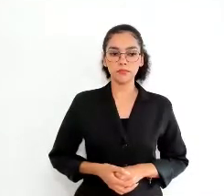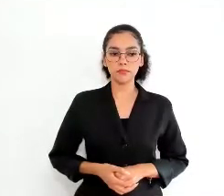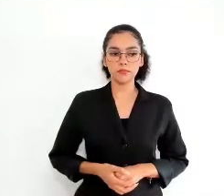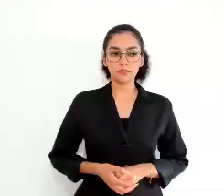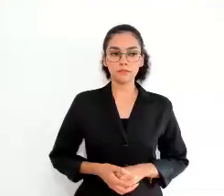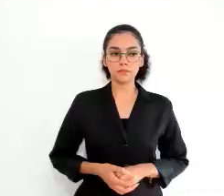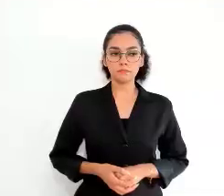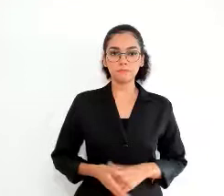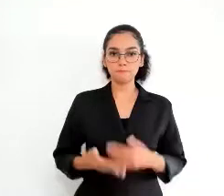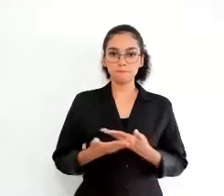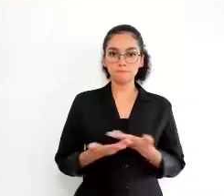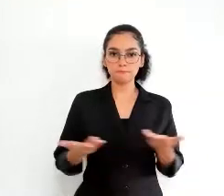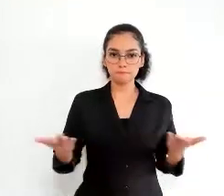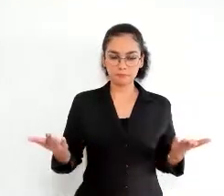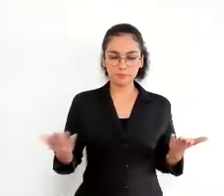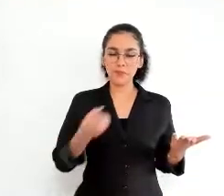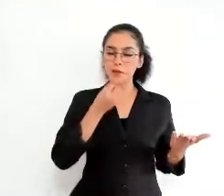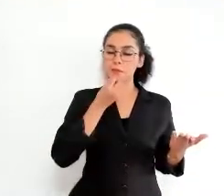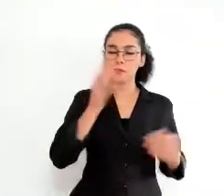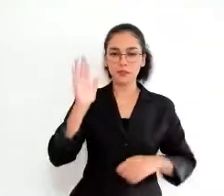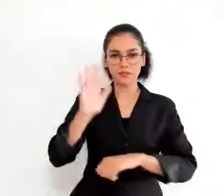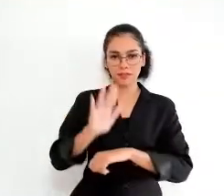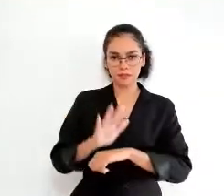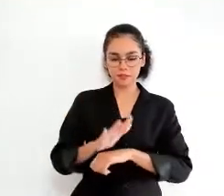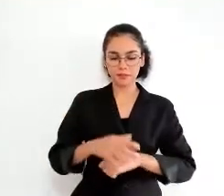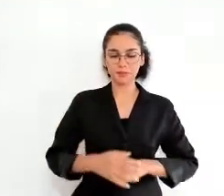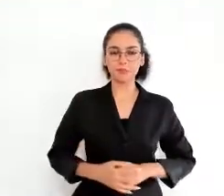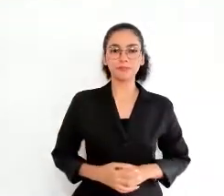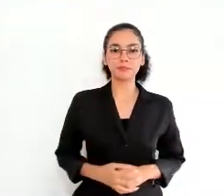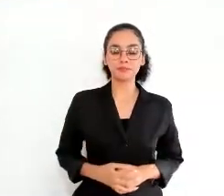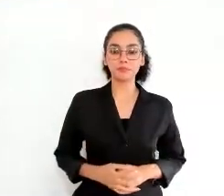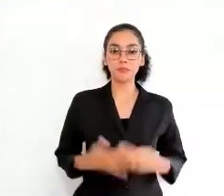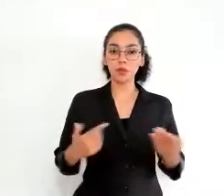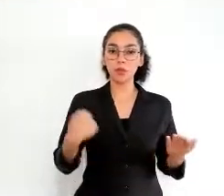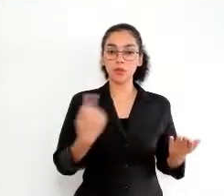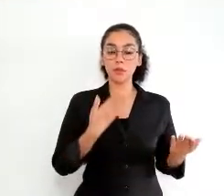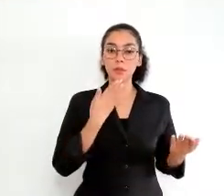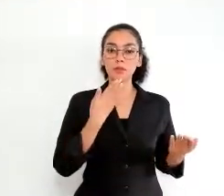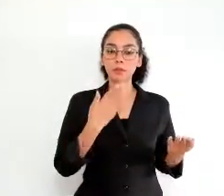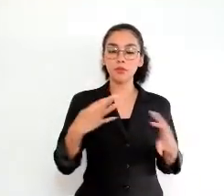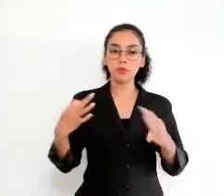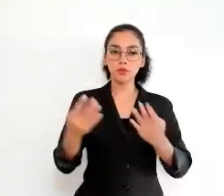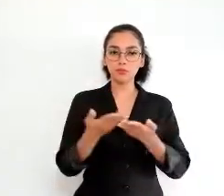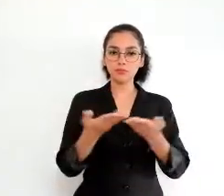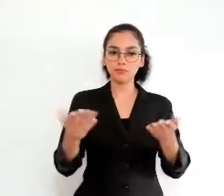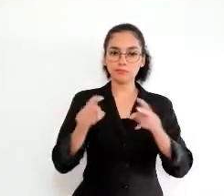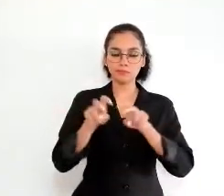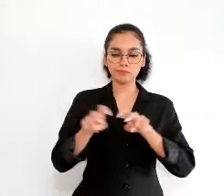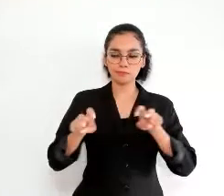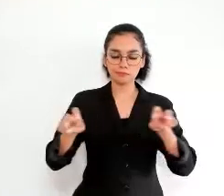Senhoras e senhores, boa tarde. Pedimos para que todos ocupem seus assentos.